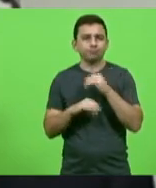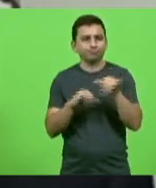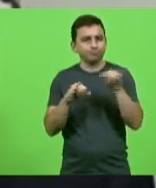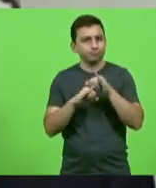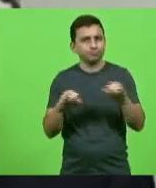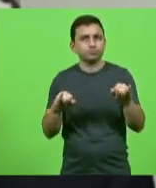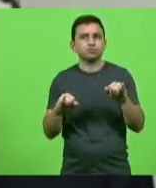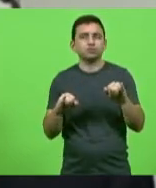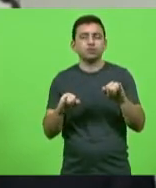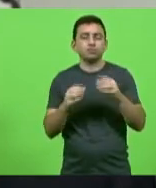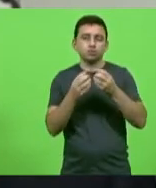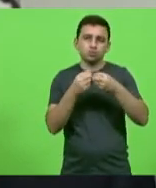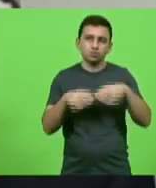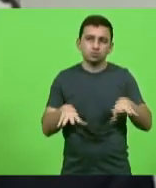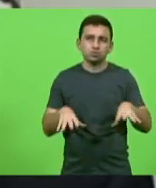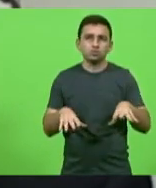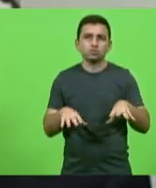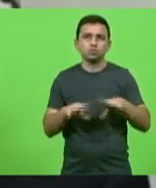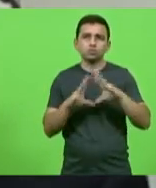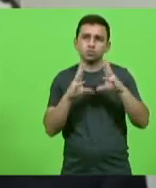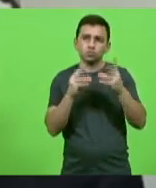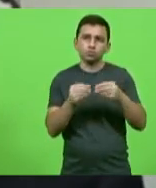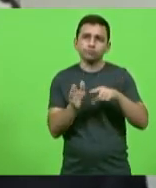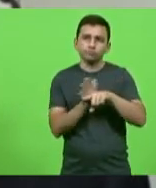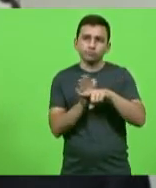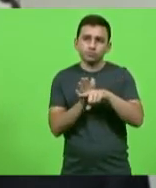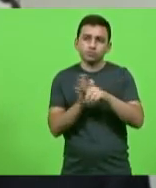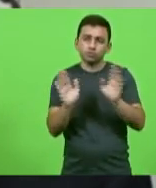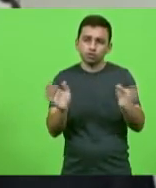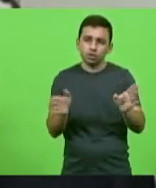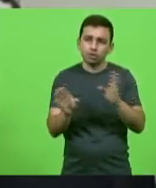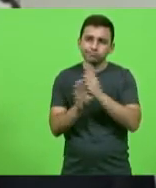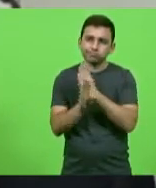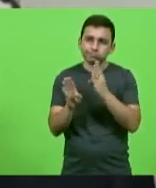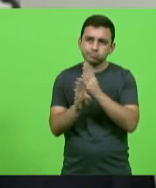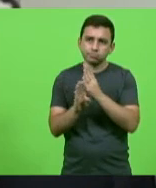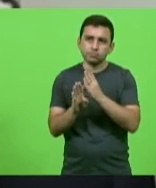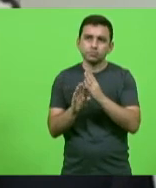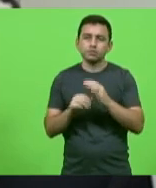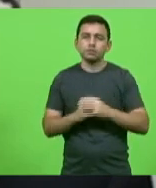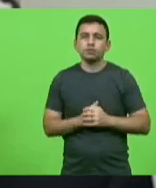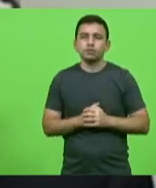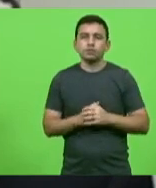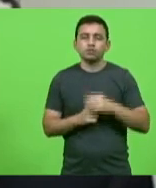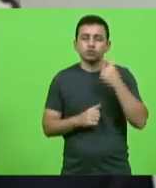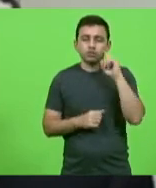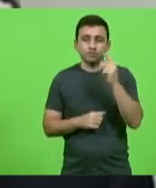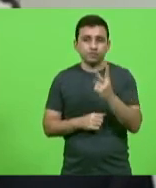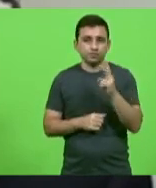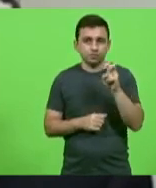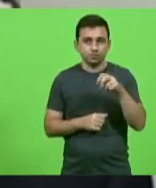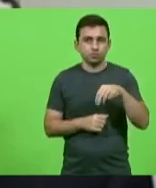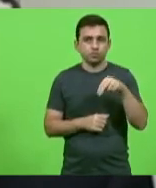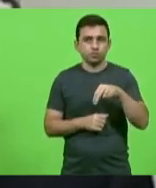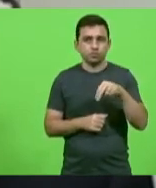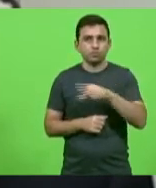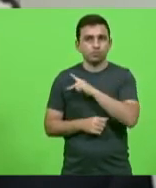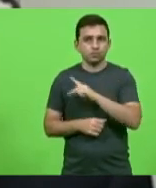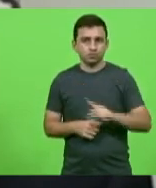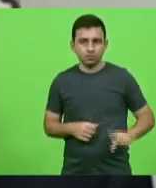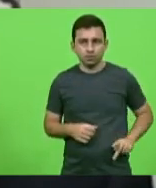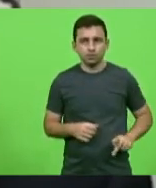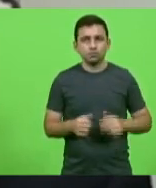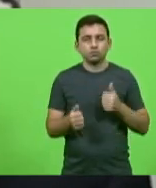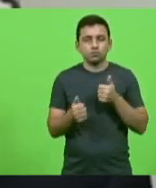regularidade EA integralidade das investigações lá ordenadas na sequência em 25 de novembro o presidente